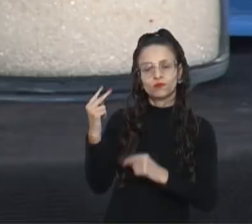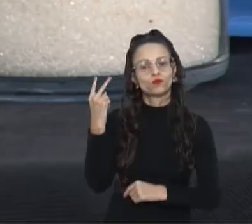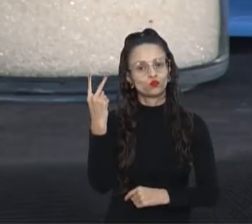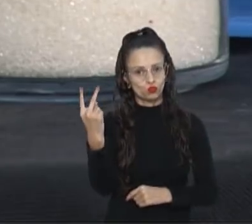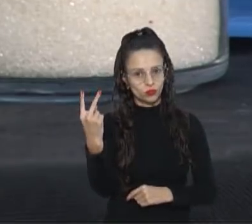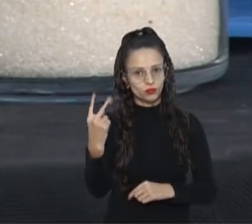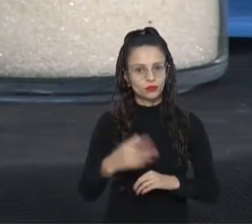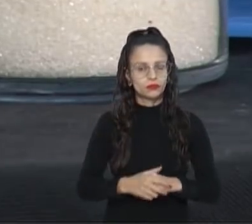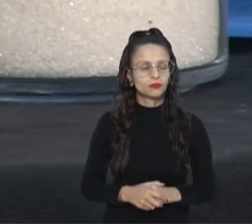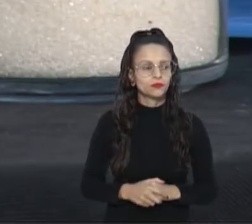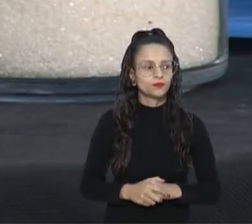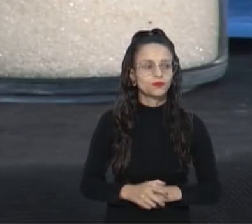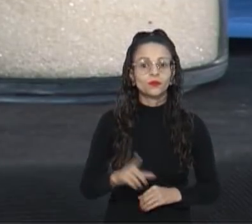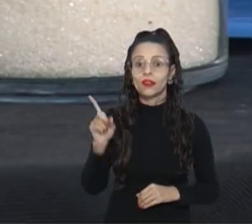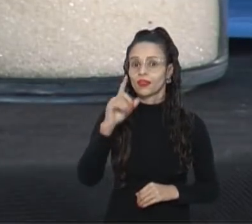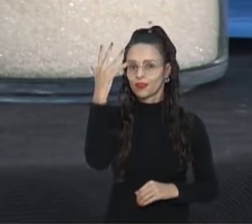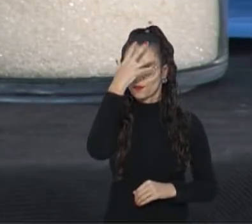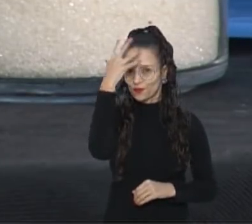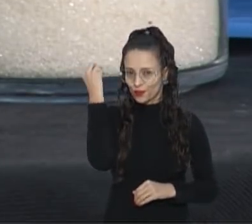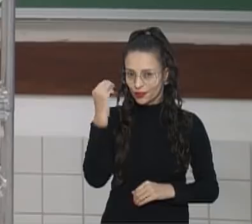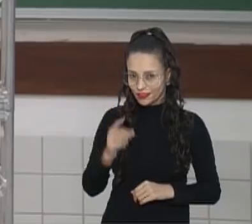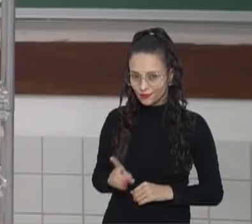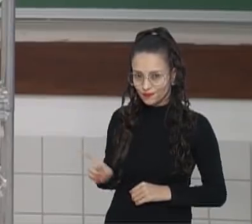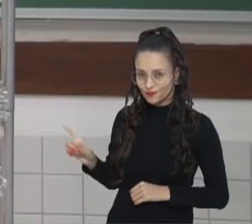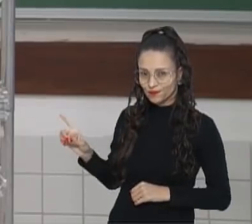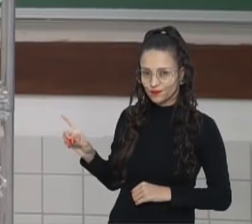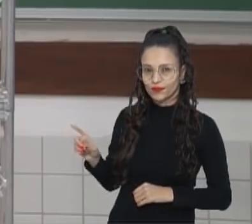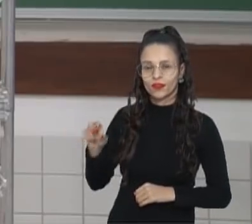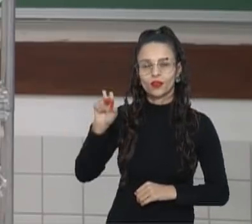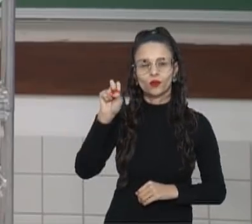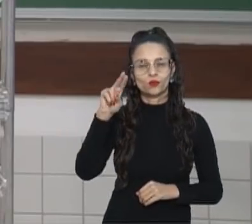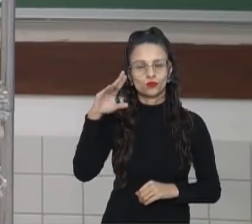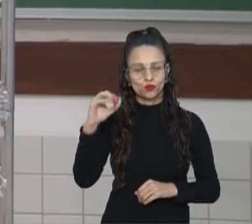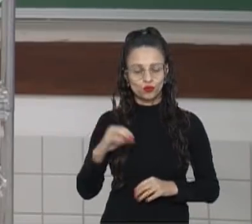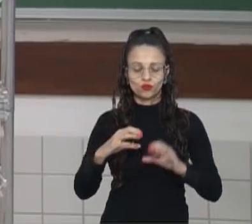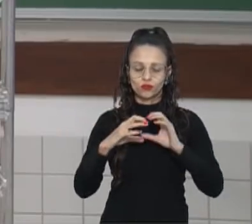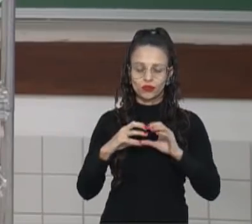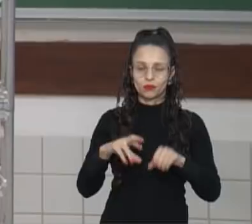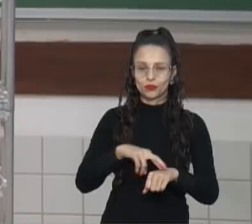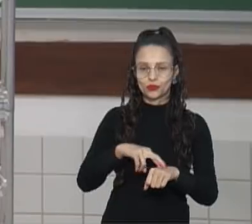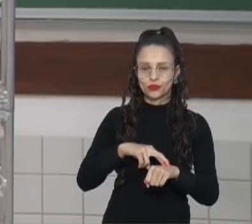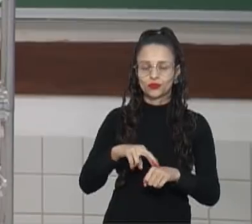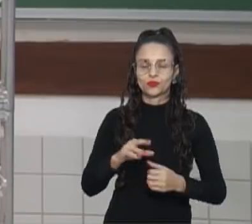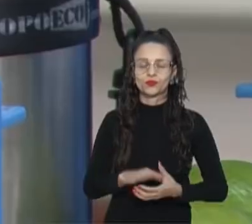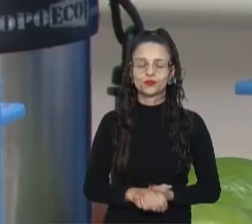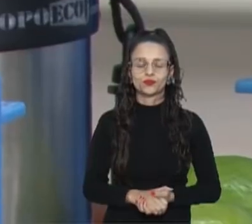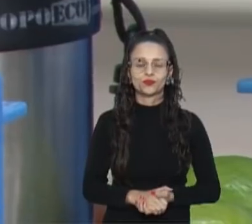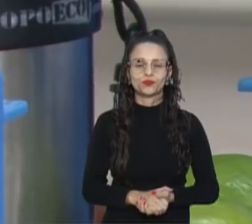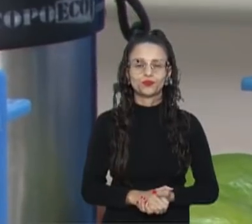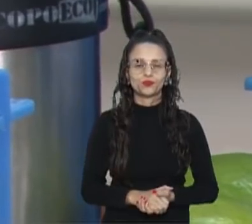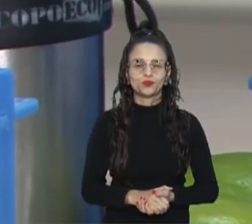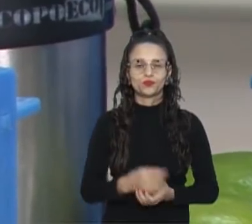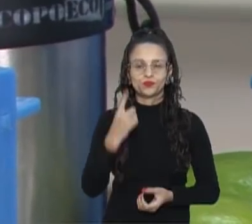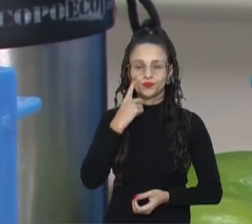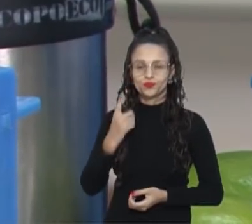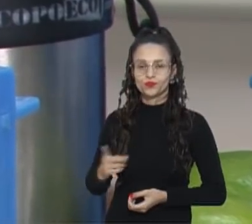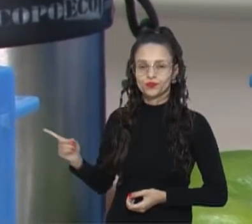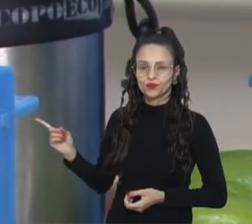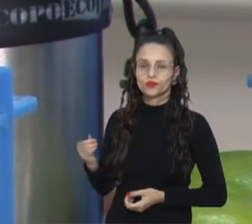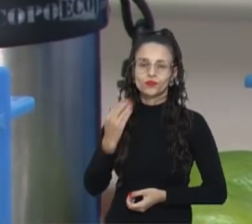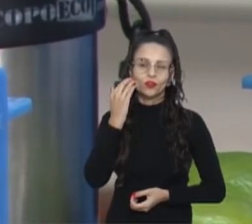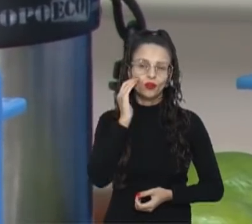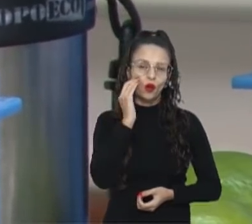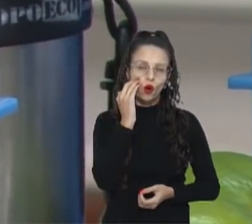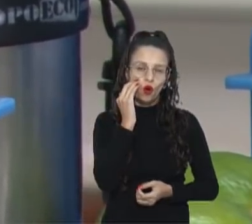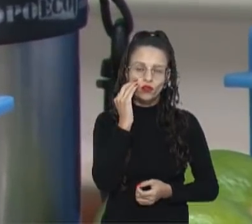2. Não vou esquecer agora de adicionar o repolho roxo. E olha só, rosado